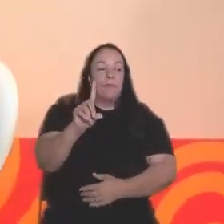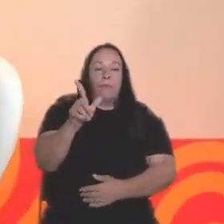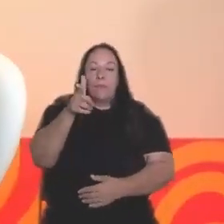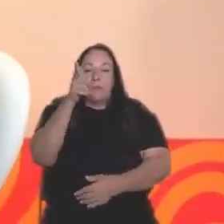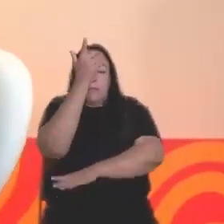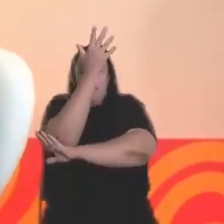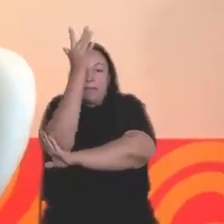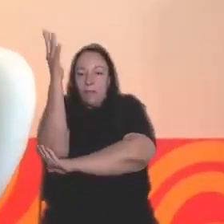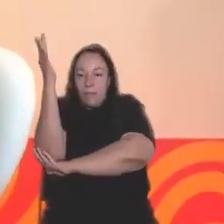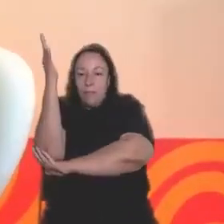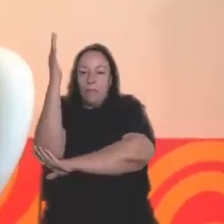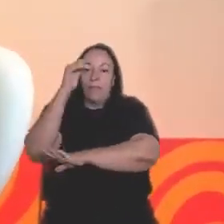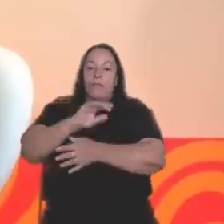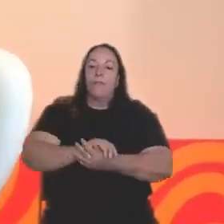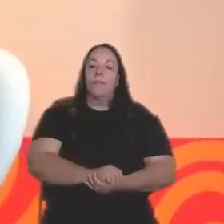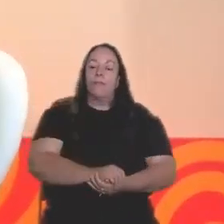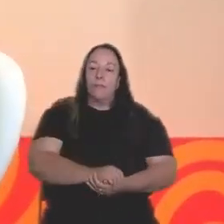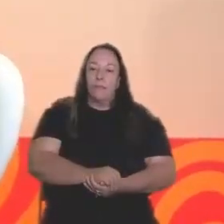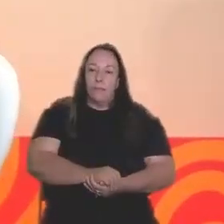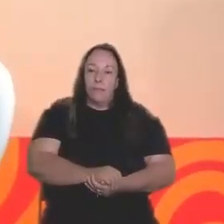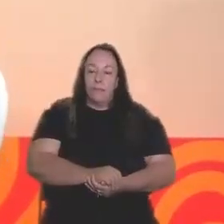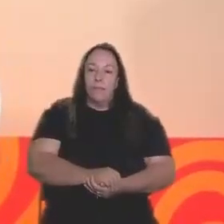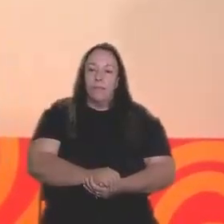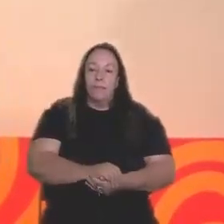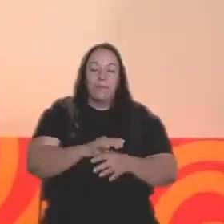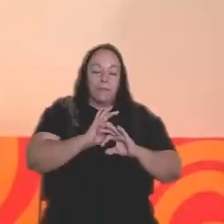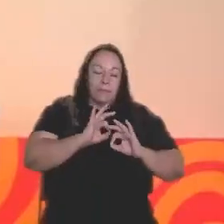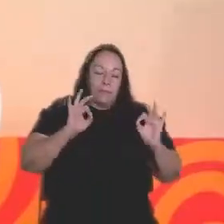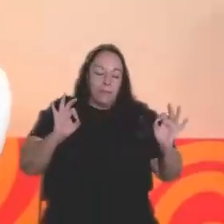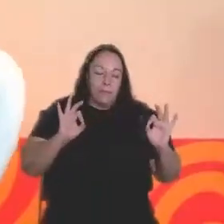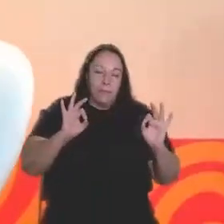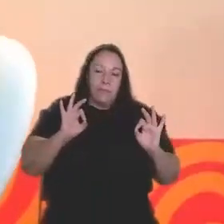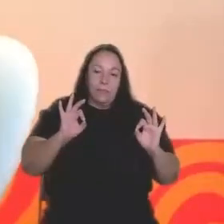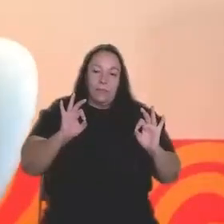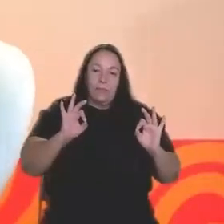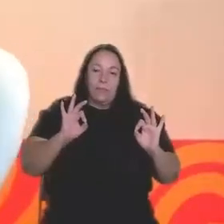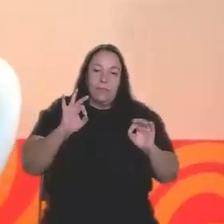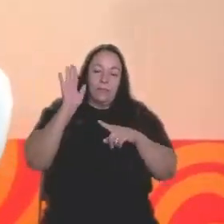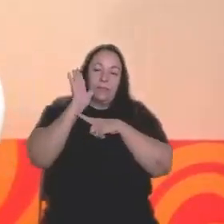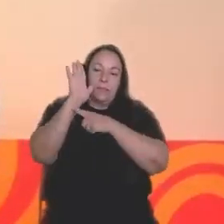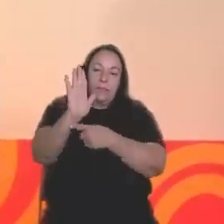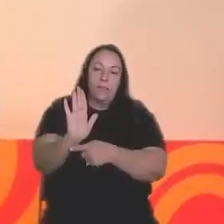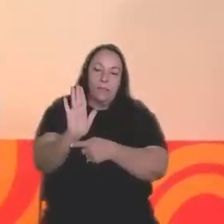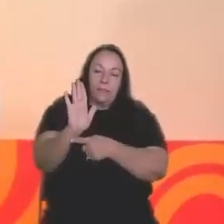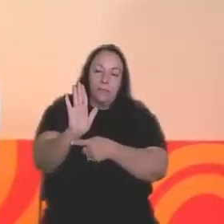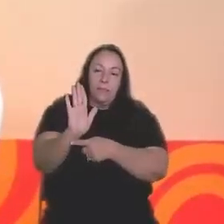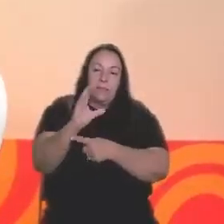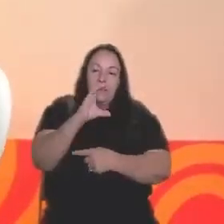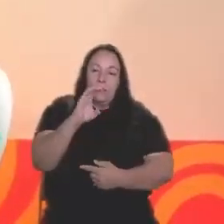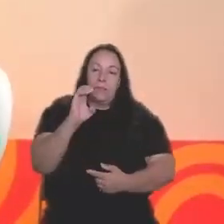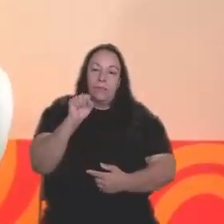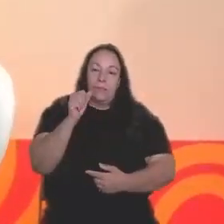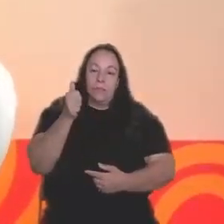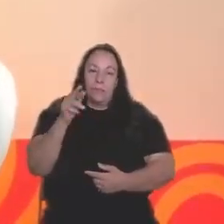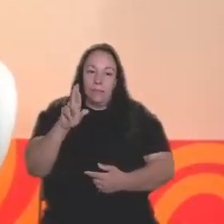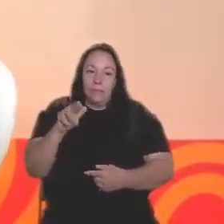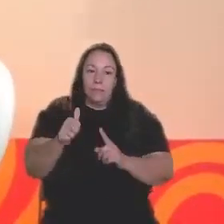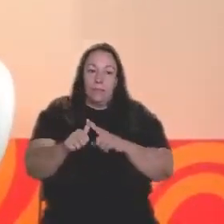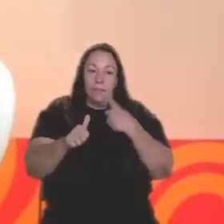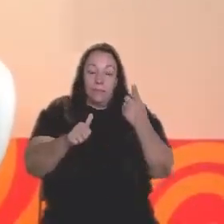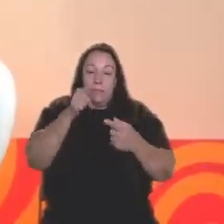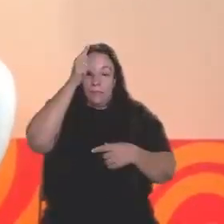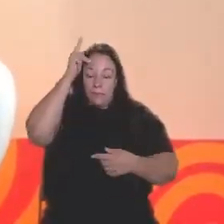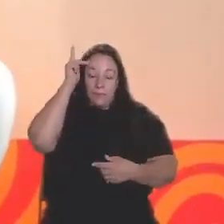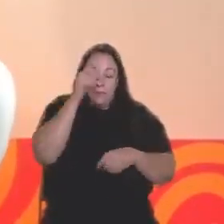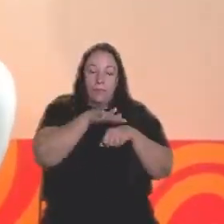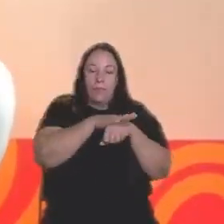texto que eu busquei escrever ele simples, inclusive com sua ajuda, né? O César foi a primeira pessoa com quem eu